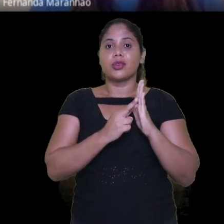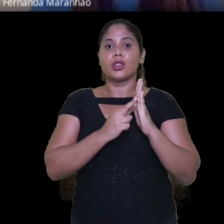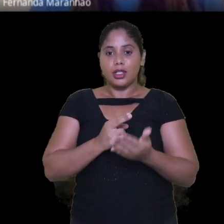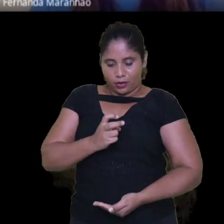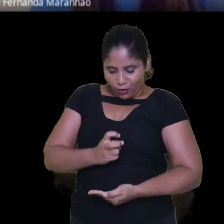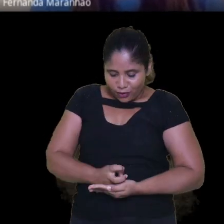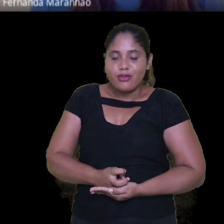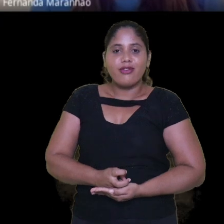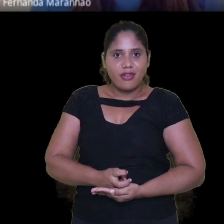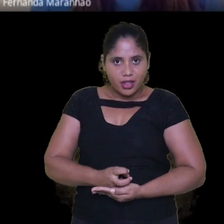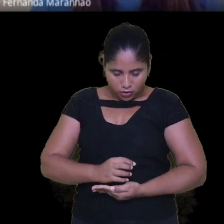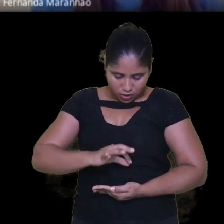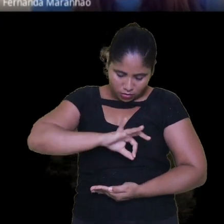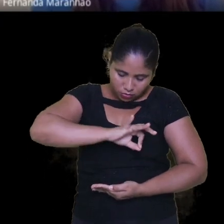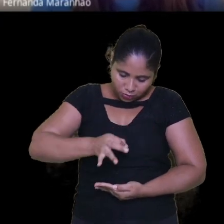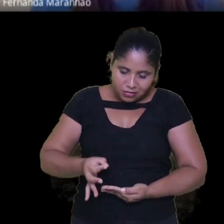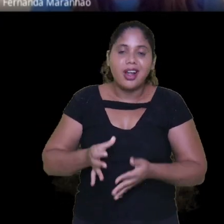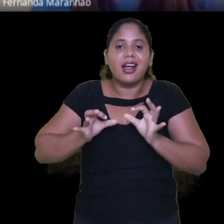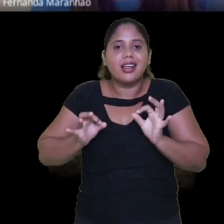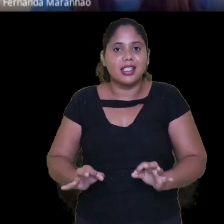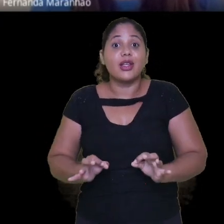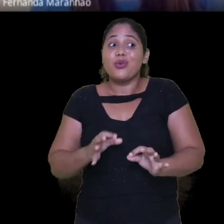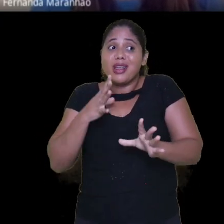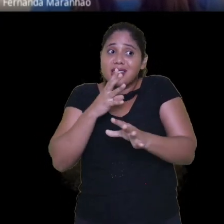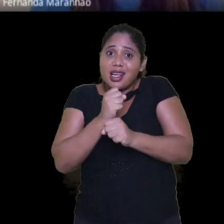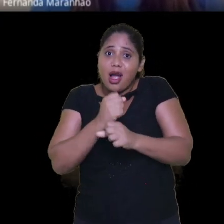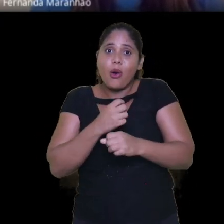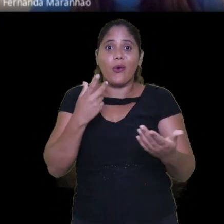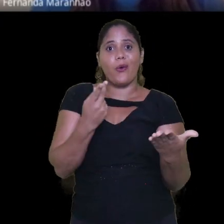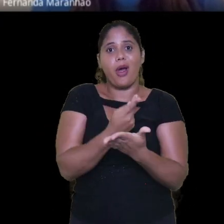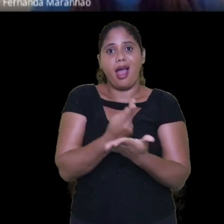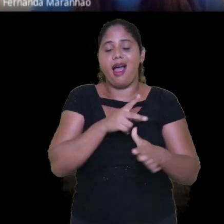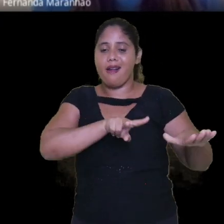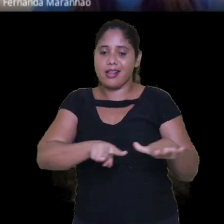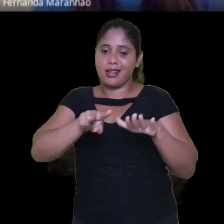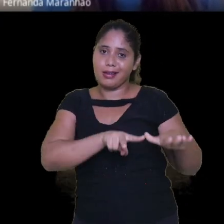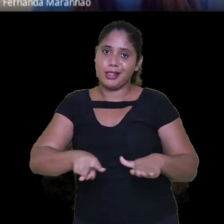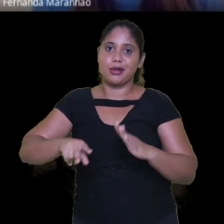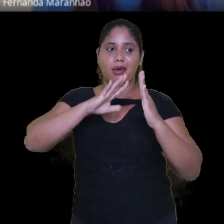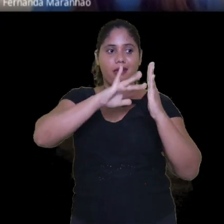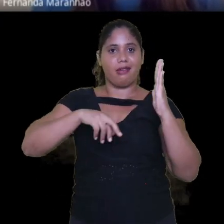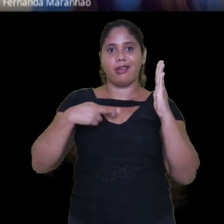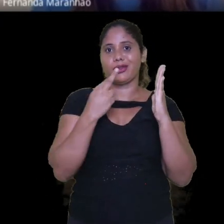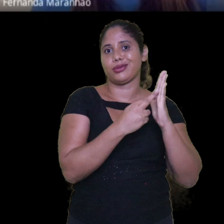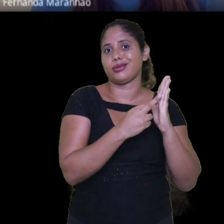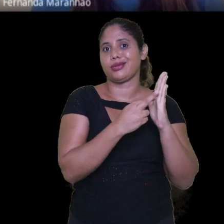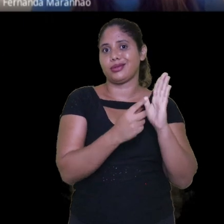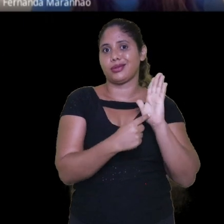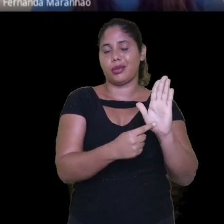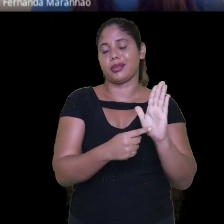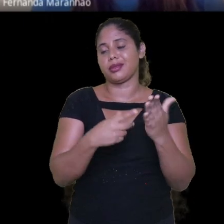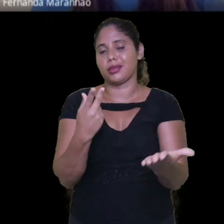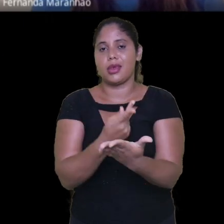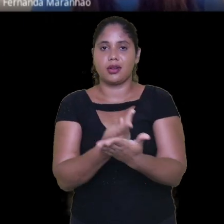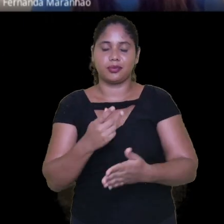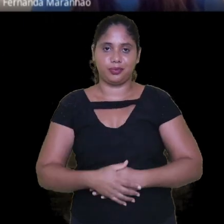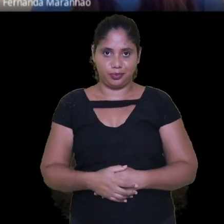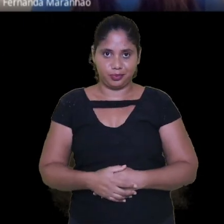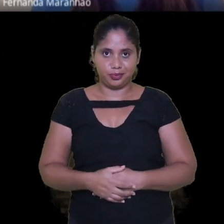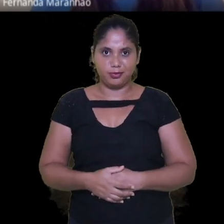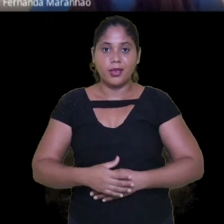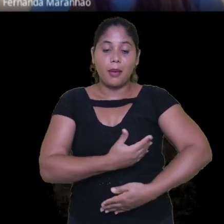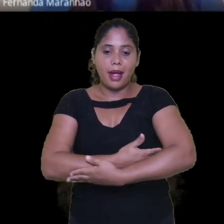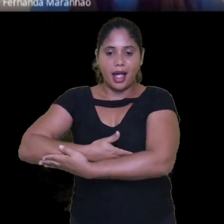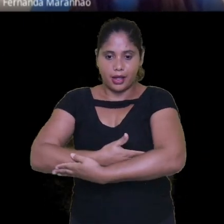tem alterações doppler-velocimétricas na ultrassonografia desse bebê, e se você reavalia ultrassonograficamente esse bebê dentro de 15 dias, ele